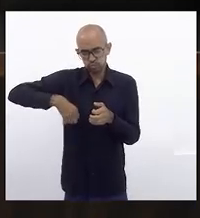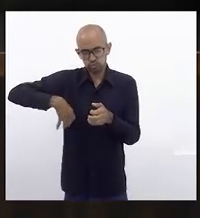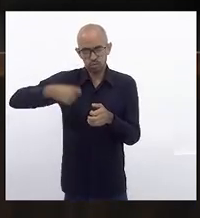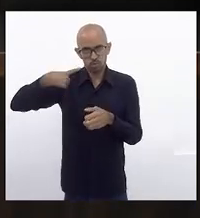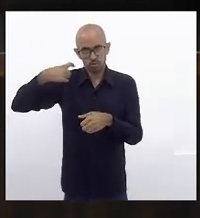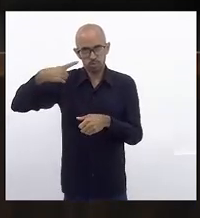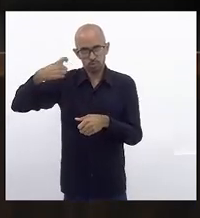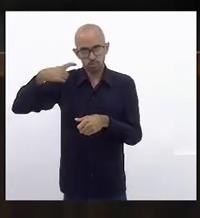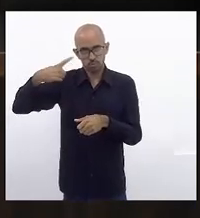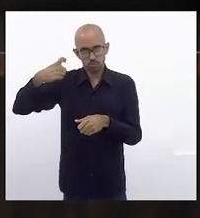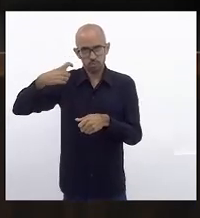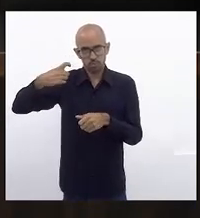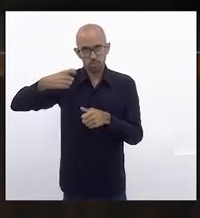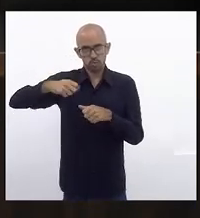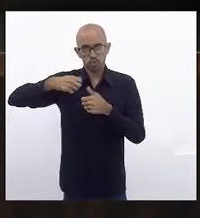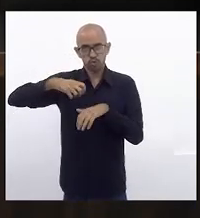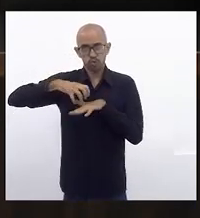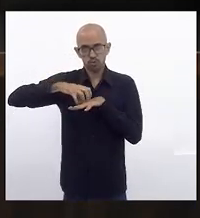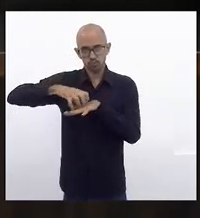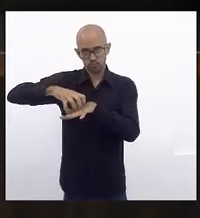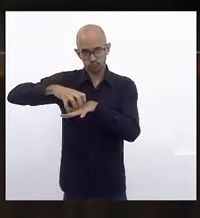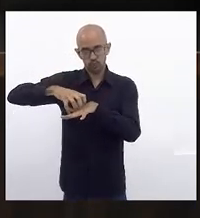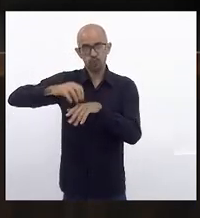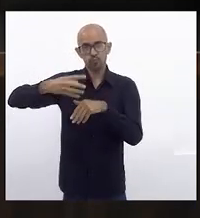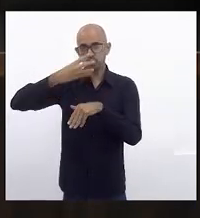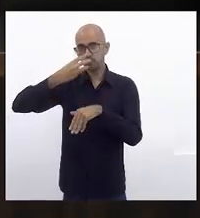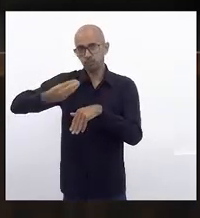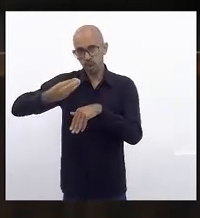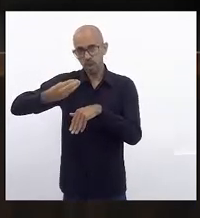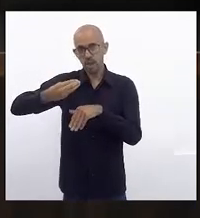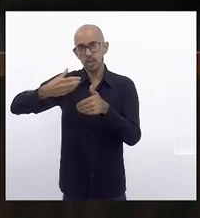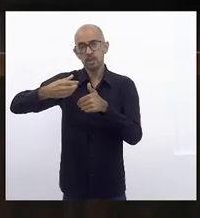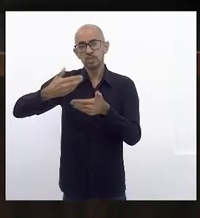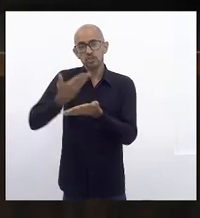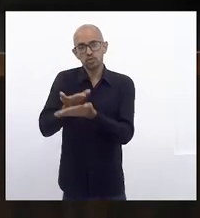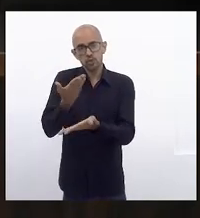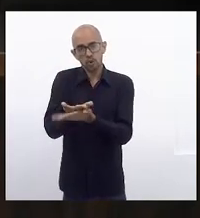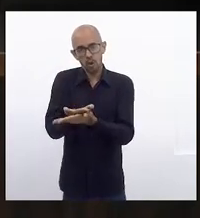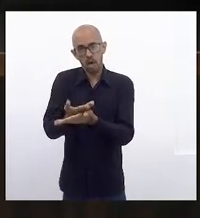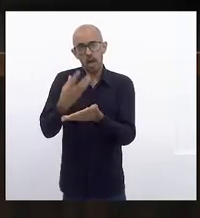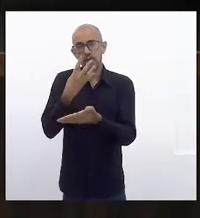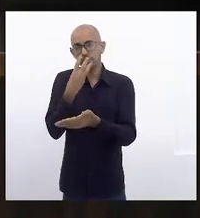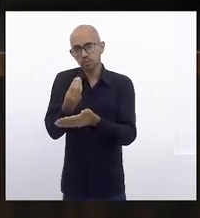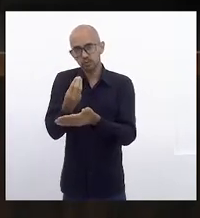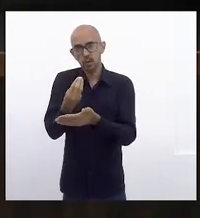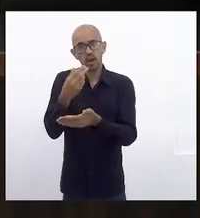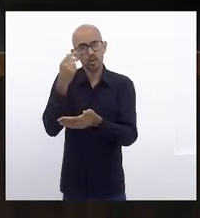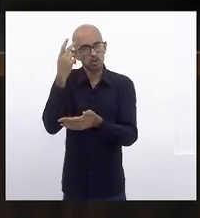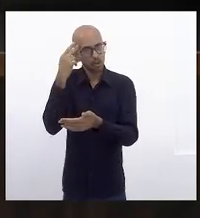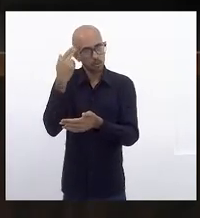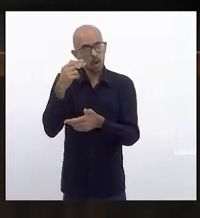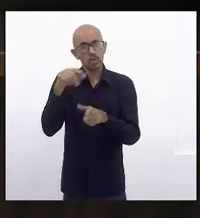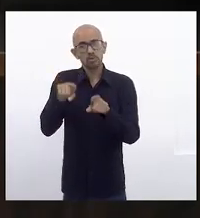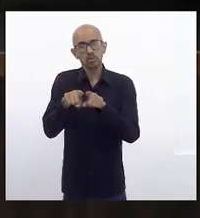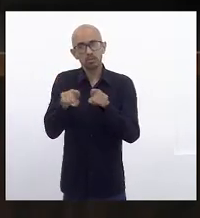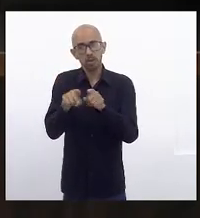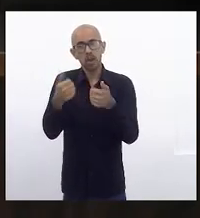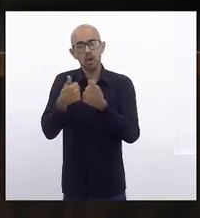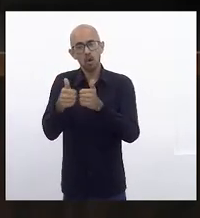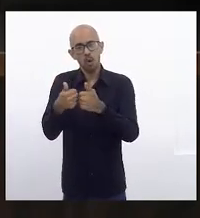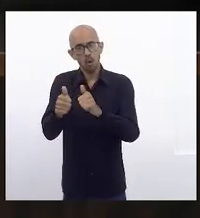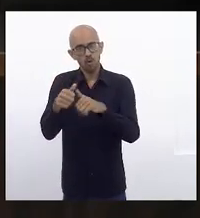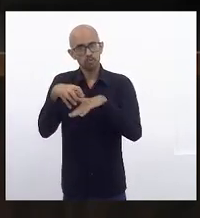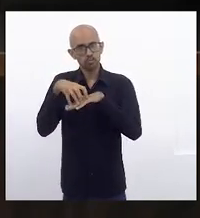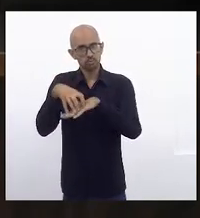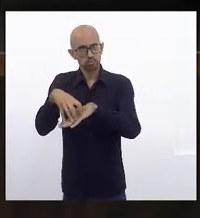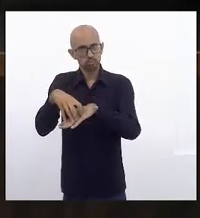veículos de transporte escolar, dos veículos de carga, dos veículos de transporte coletivo de passageiros e dos veículos rodoviários de passageiros, na forma que menciona. Pendendo